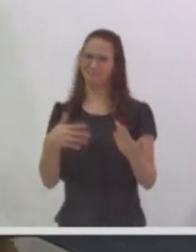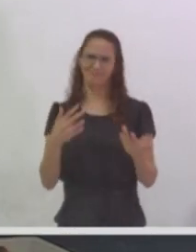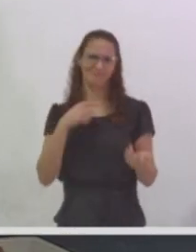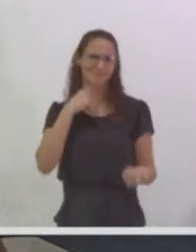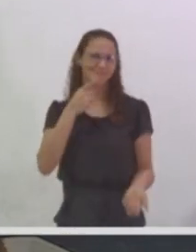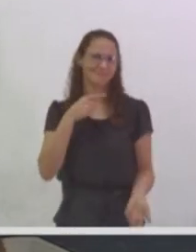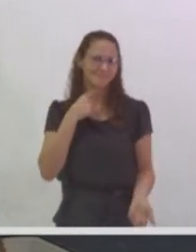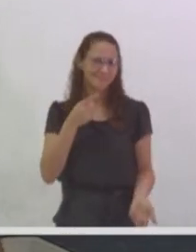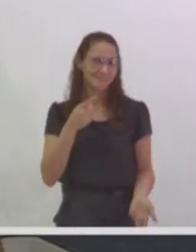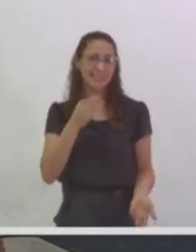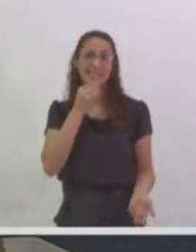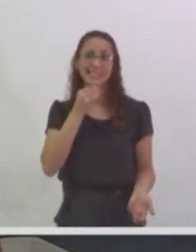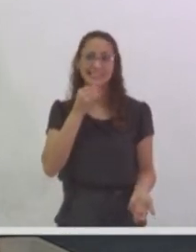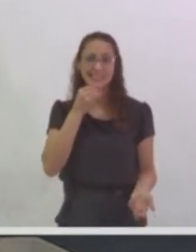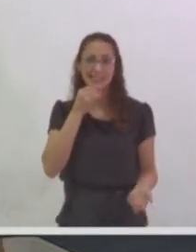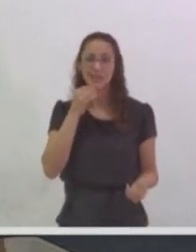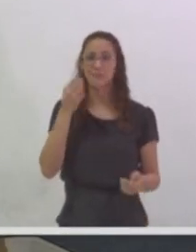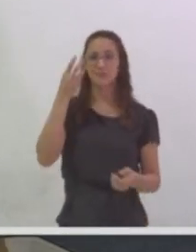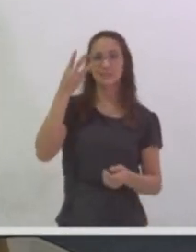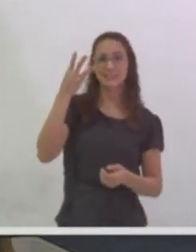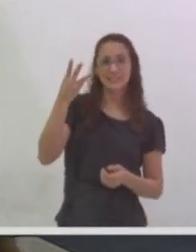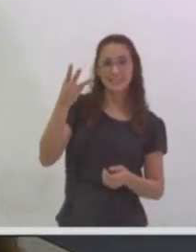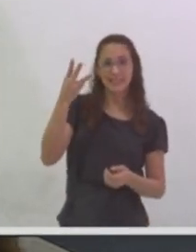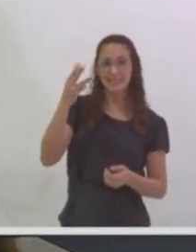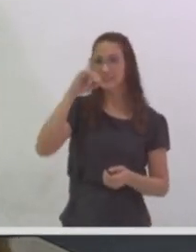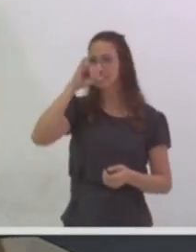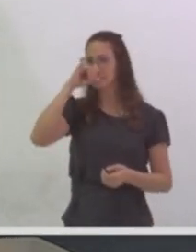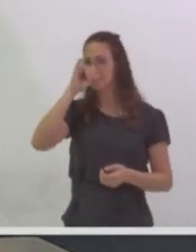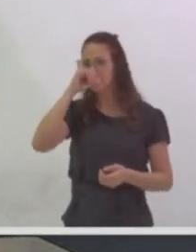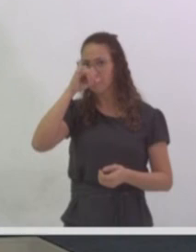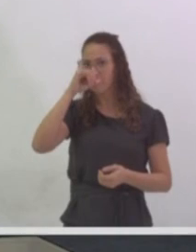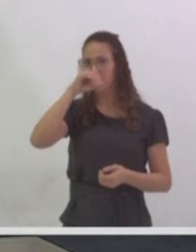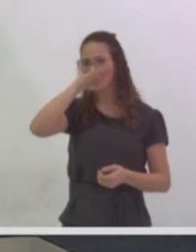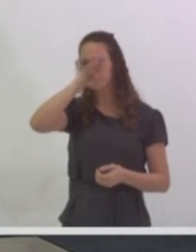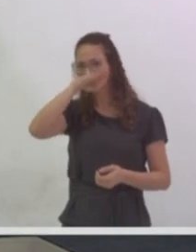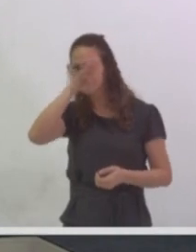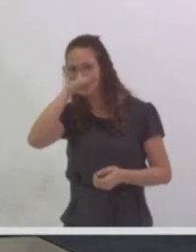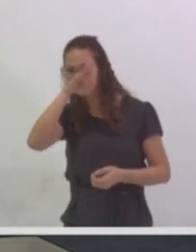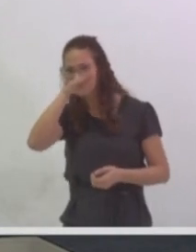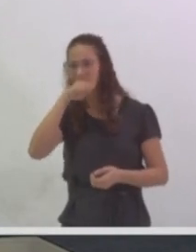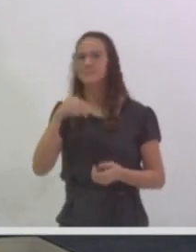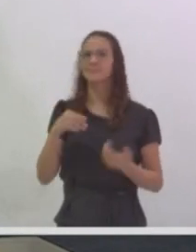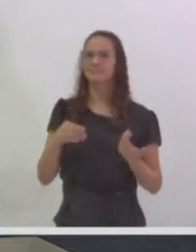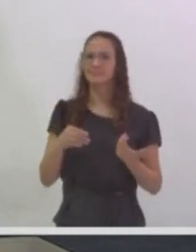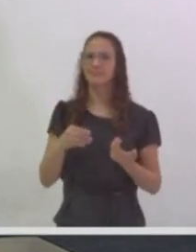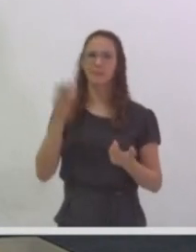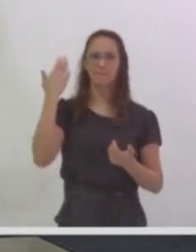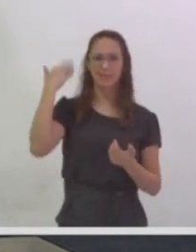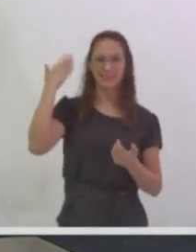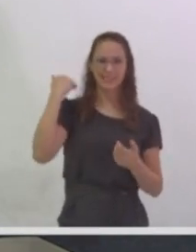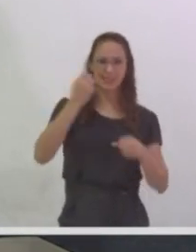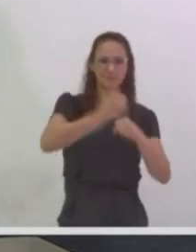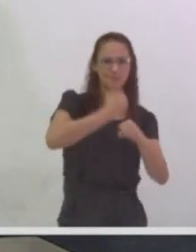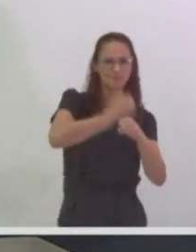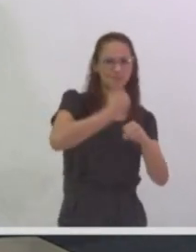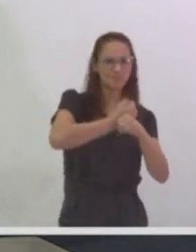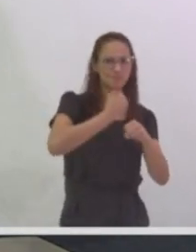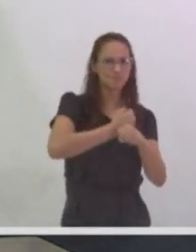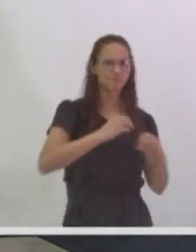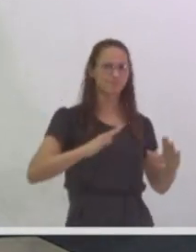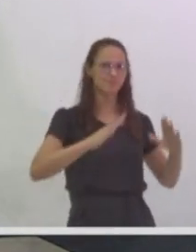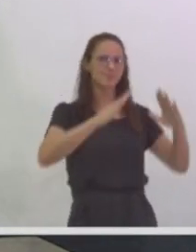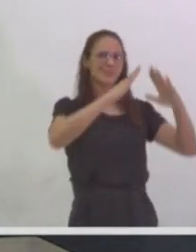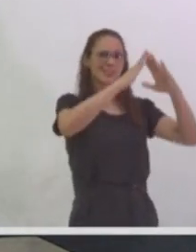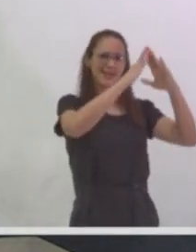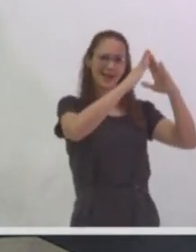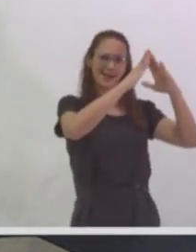vez três porquinhos que fizeram uma casa de palha, de madeira e de cimento para morar. Esse é o